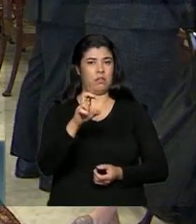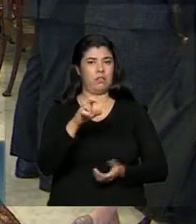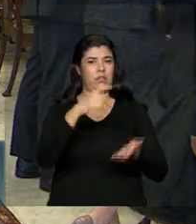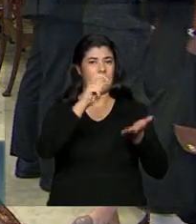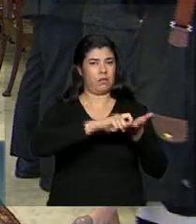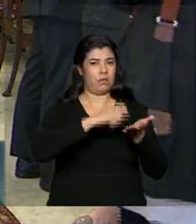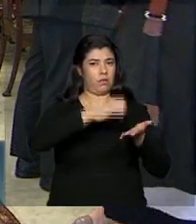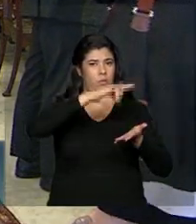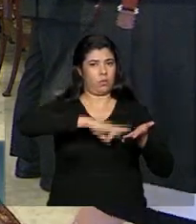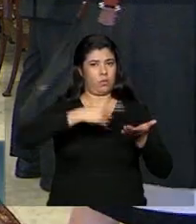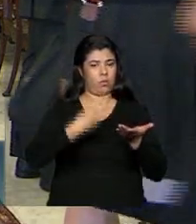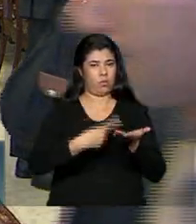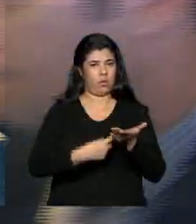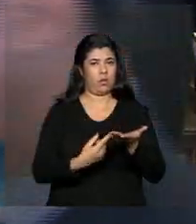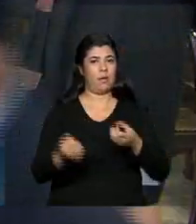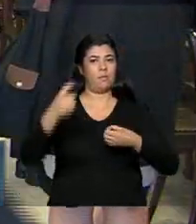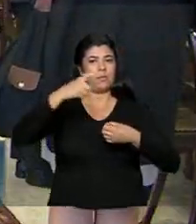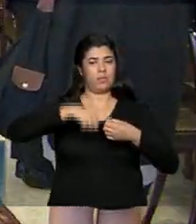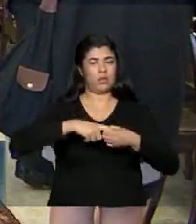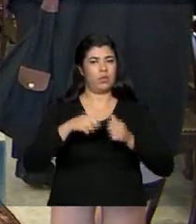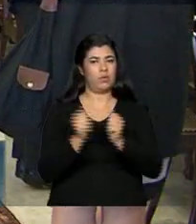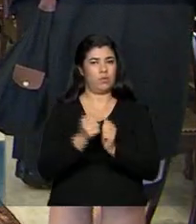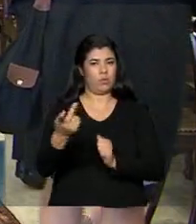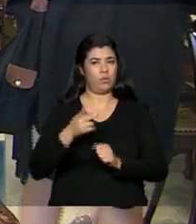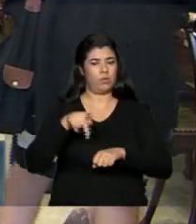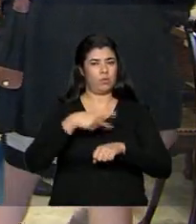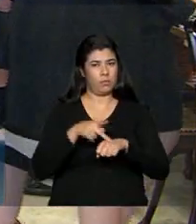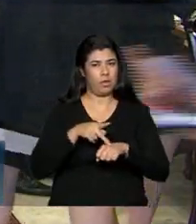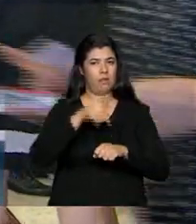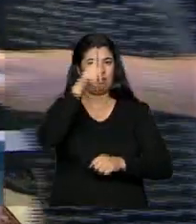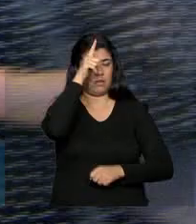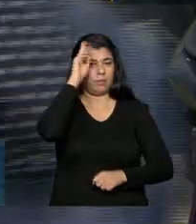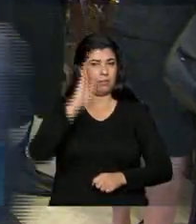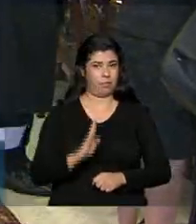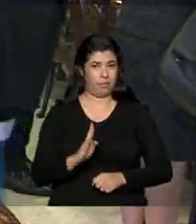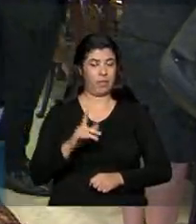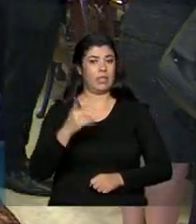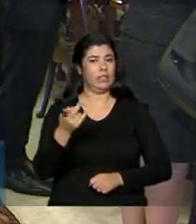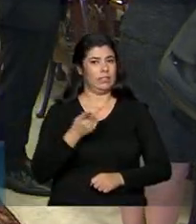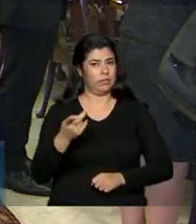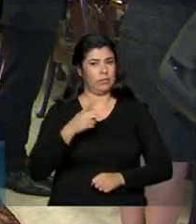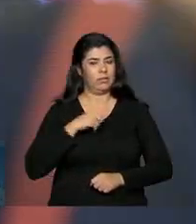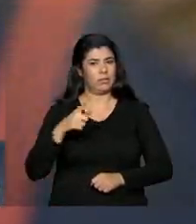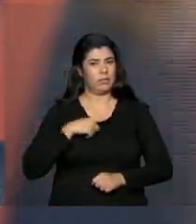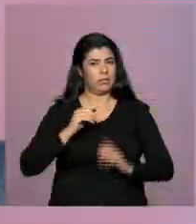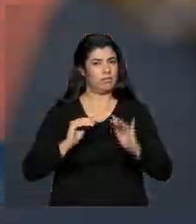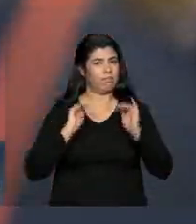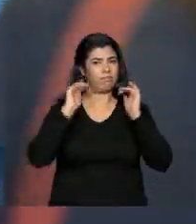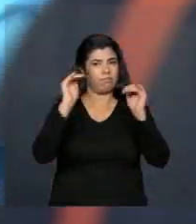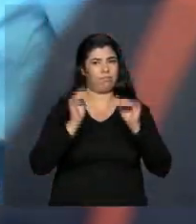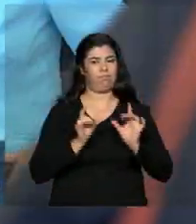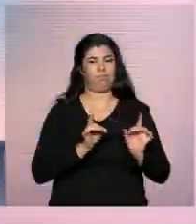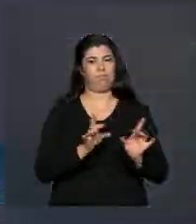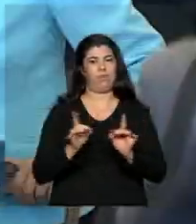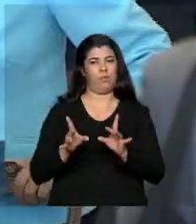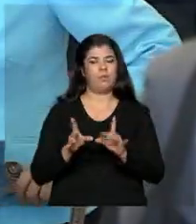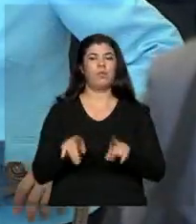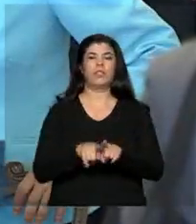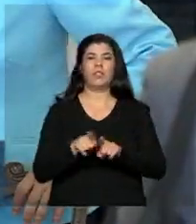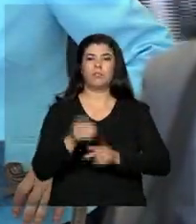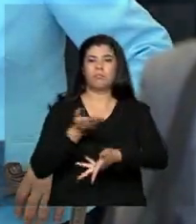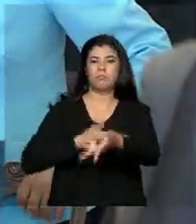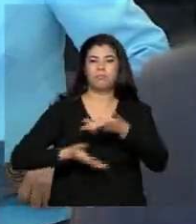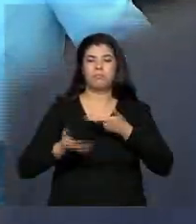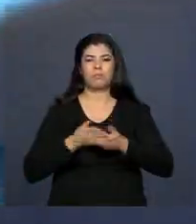acordos de cooperação entre Brasil e Alemanha, dois países que têm um intenso comércio bilateral e que têm